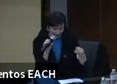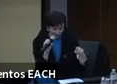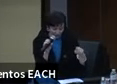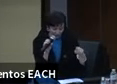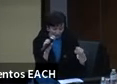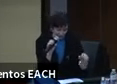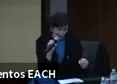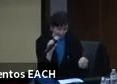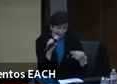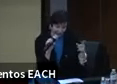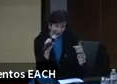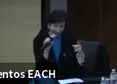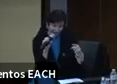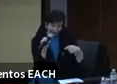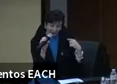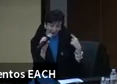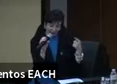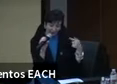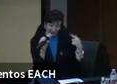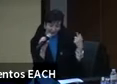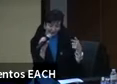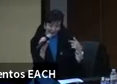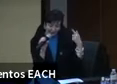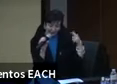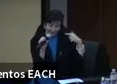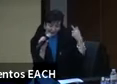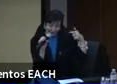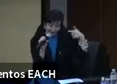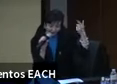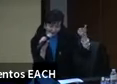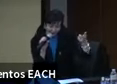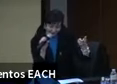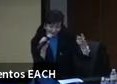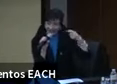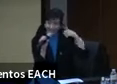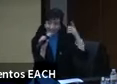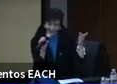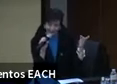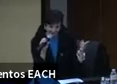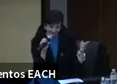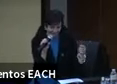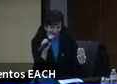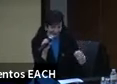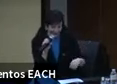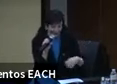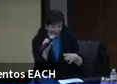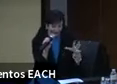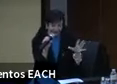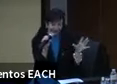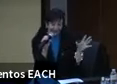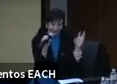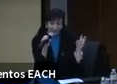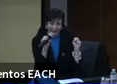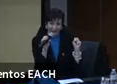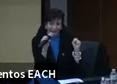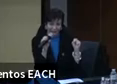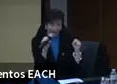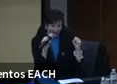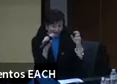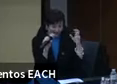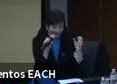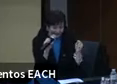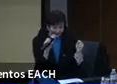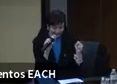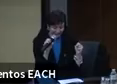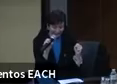amigo, você certamente fará propaganda daquele que ainda não assina, que ele ainda não assina, e ele ficará no mínimo